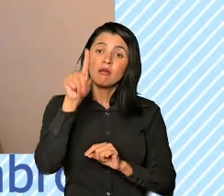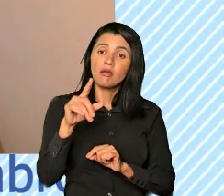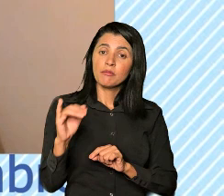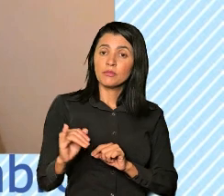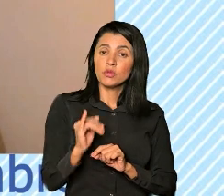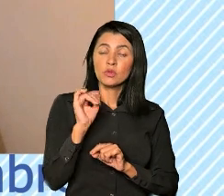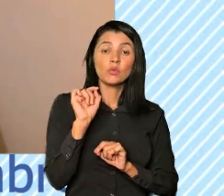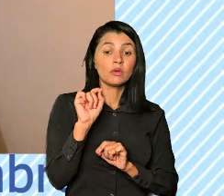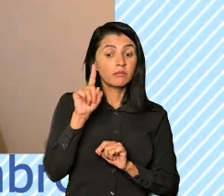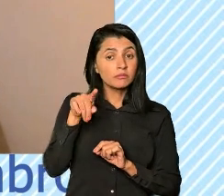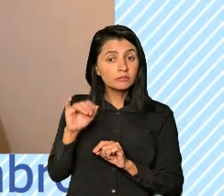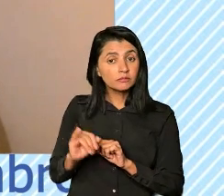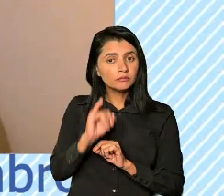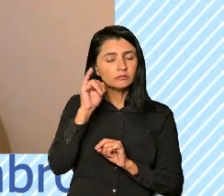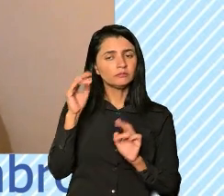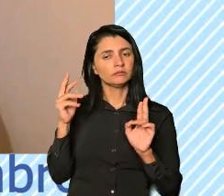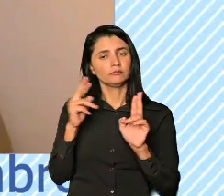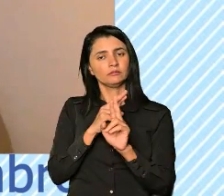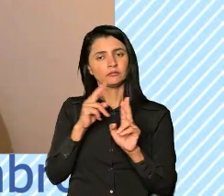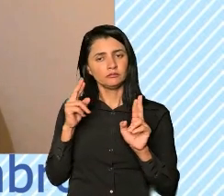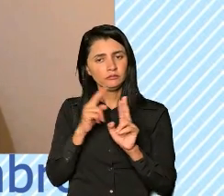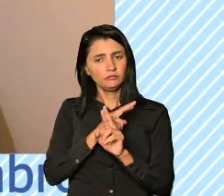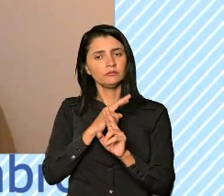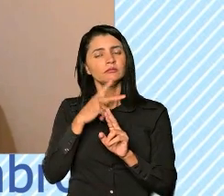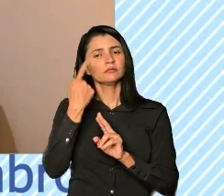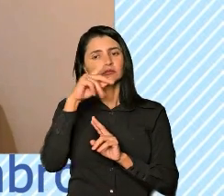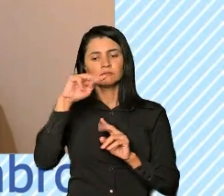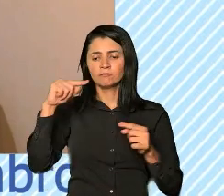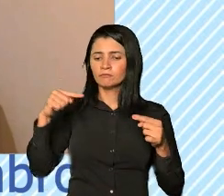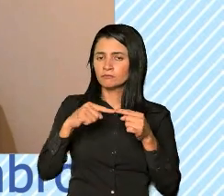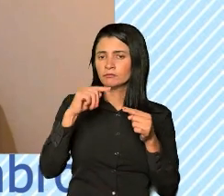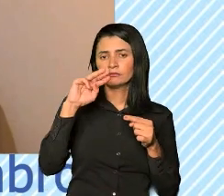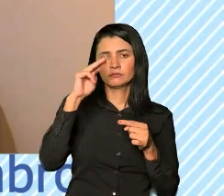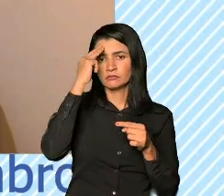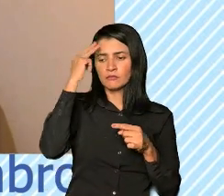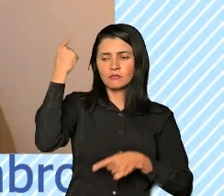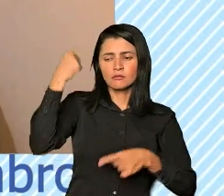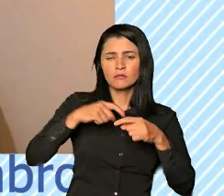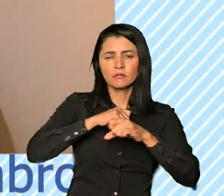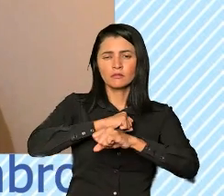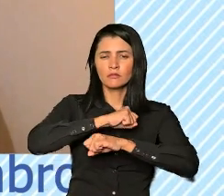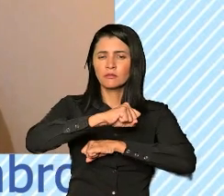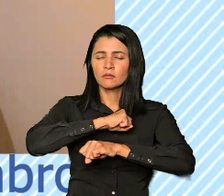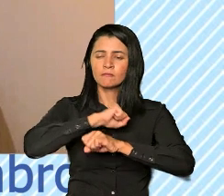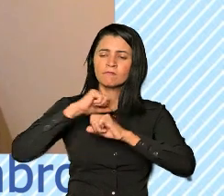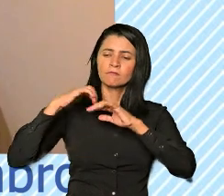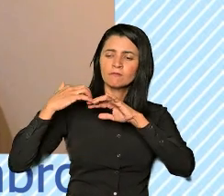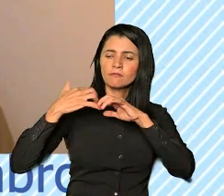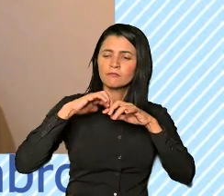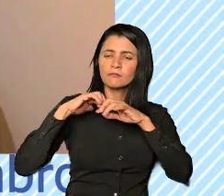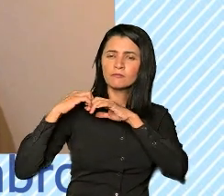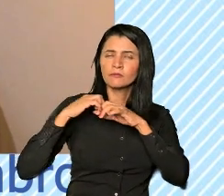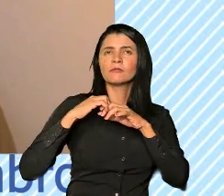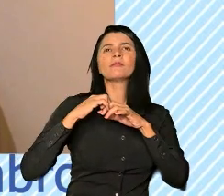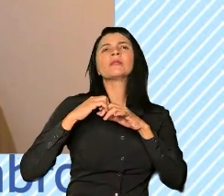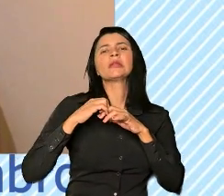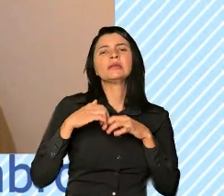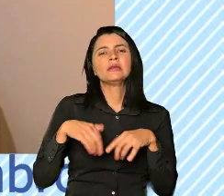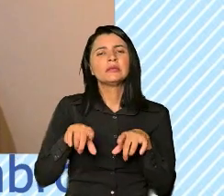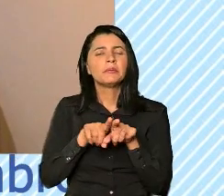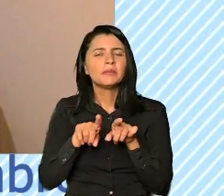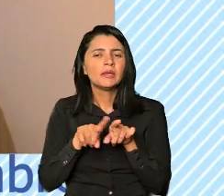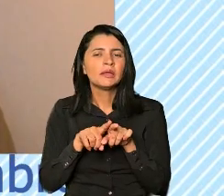que o que importa é a relação ativa com a memória, a discussão, o debate, a reflexão, né?